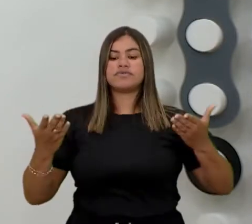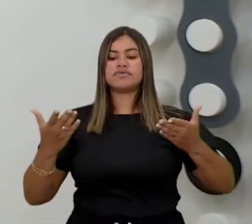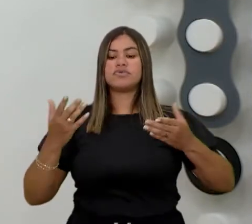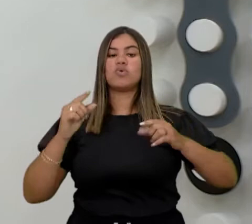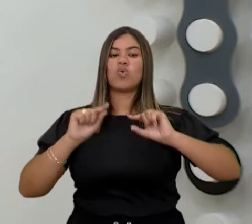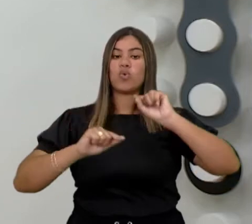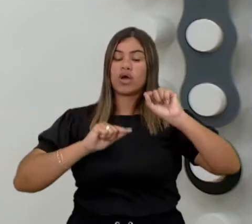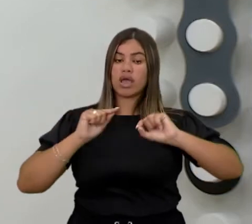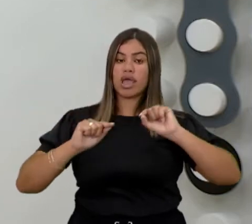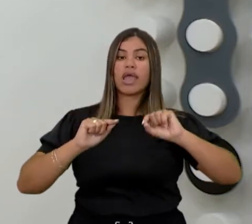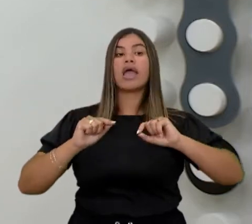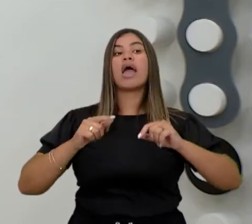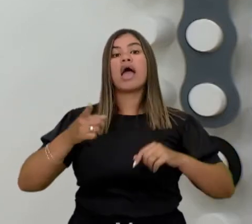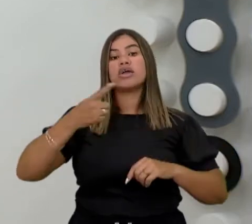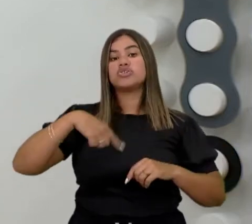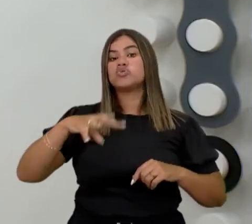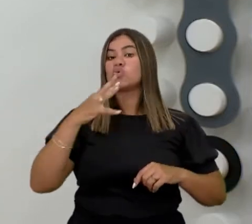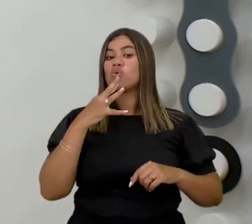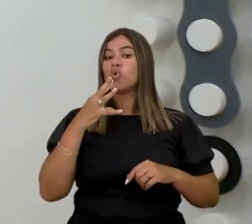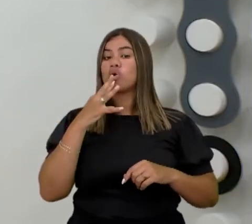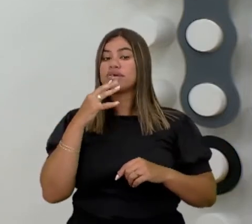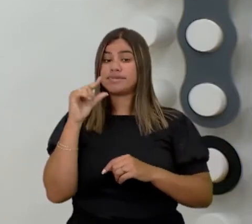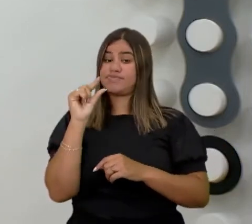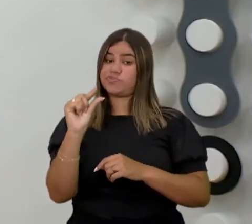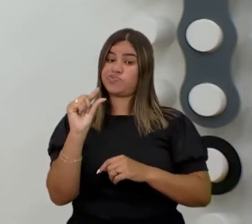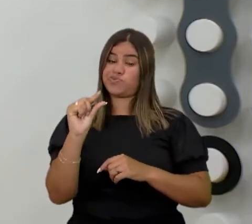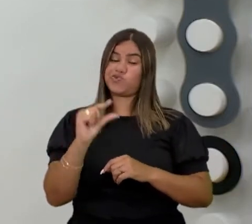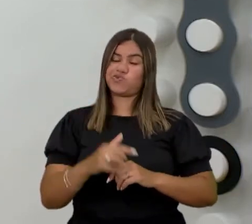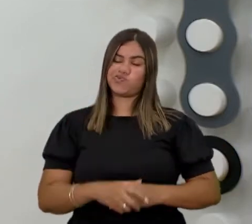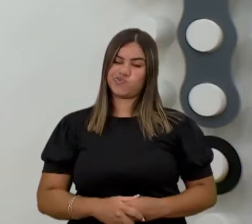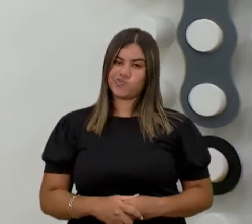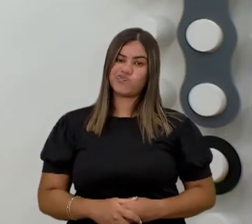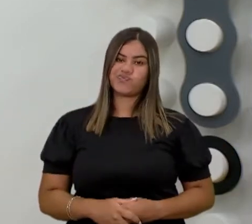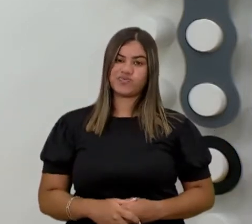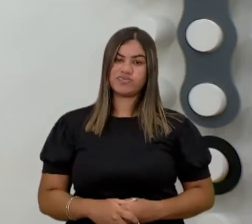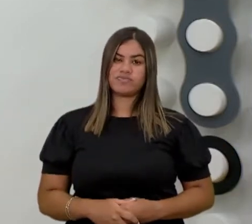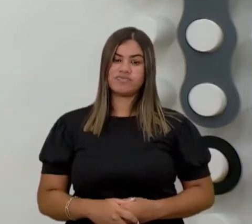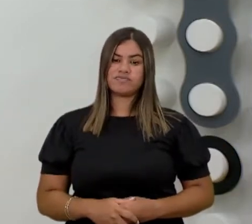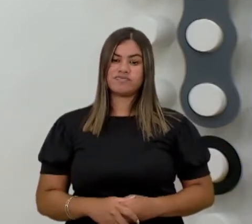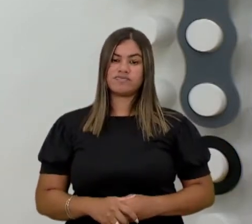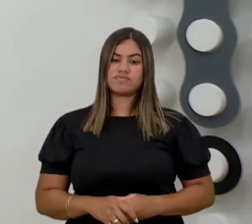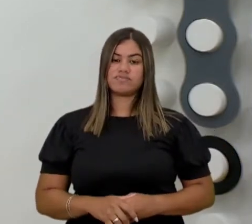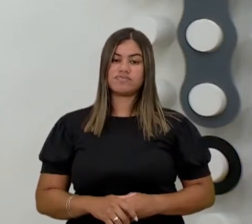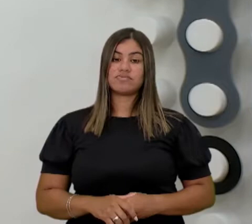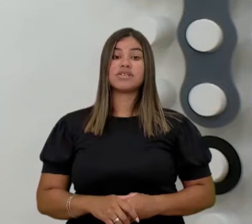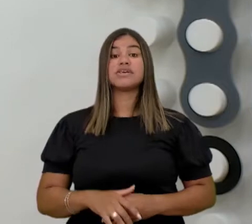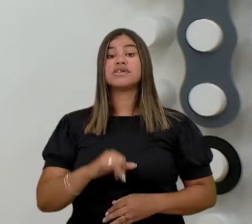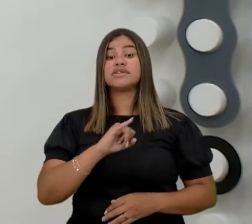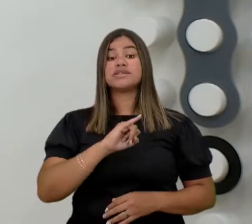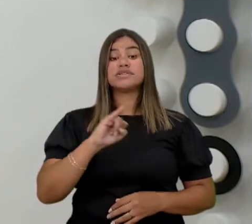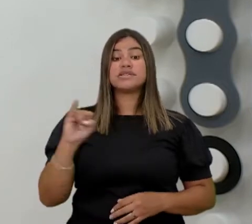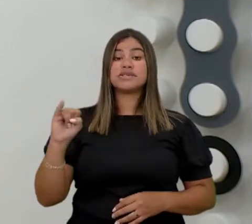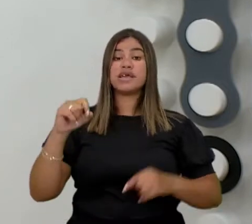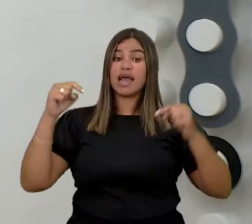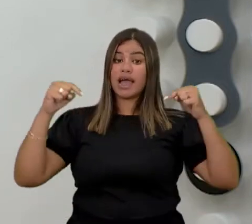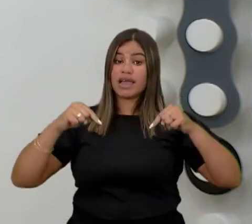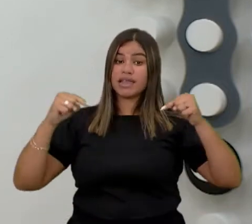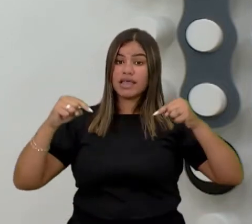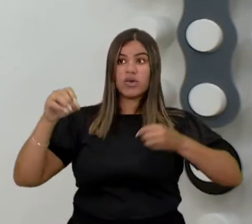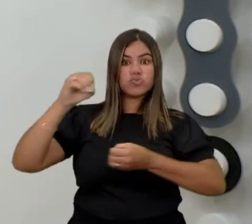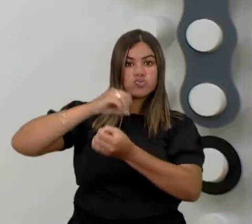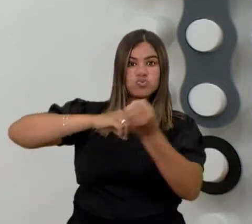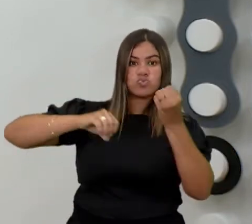uma pequena fração do universo, tá certo? Como eu falei, se nosso sistema nós conhecemos também uma pequena